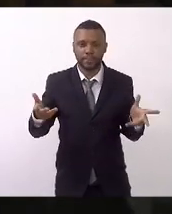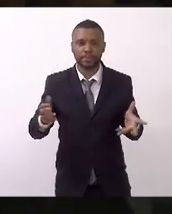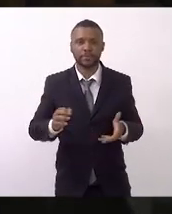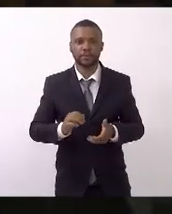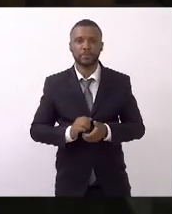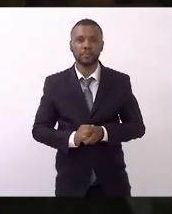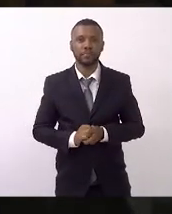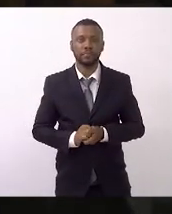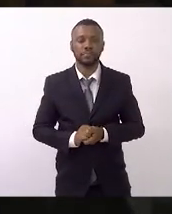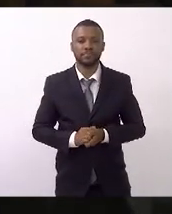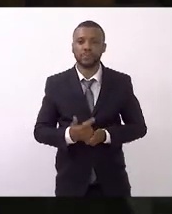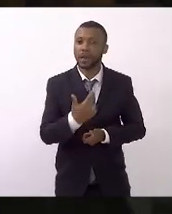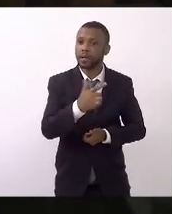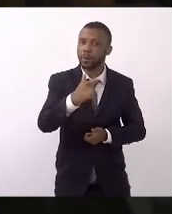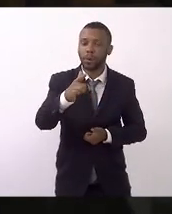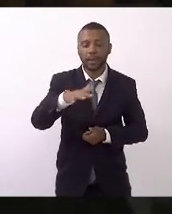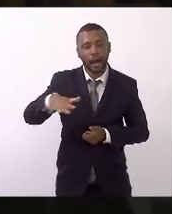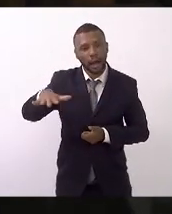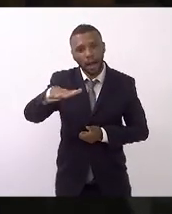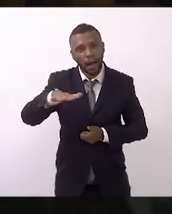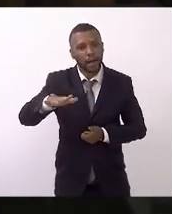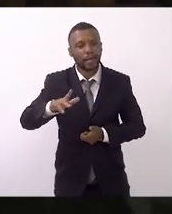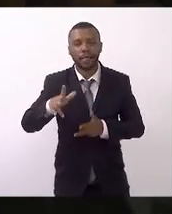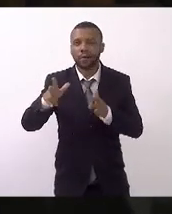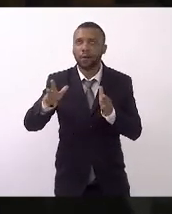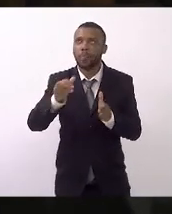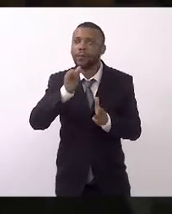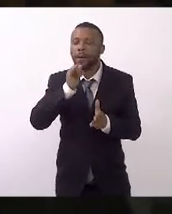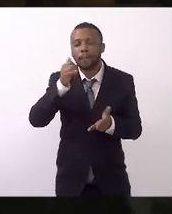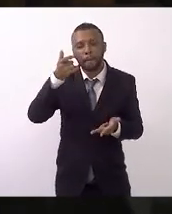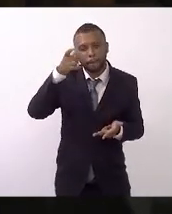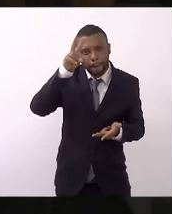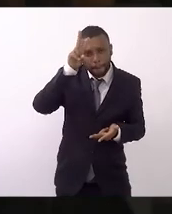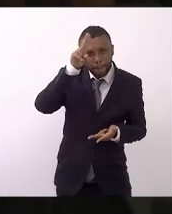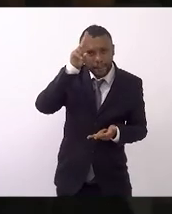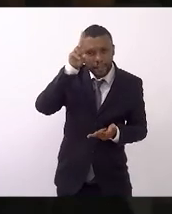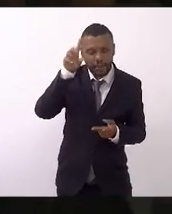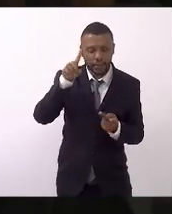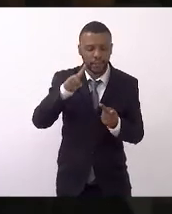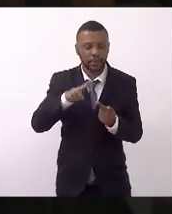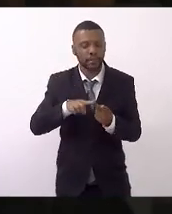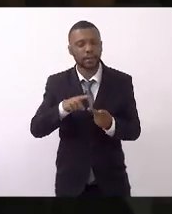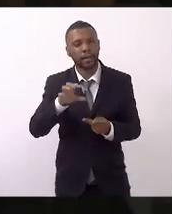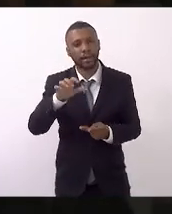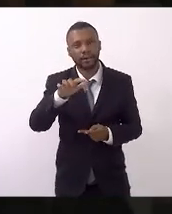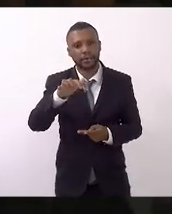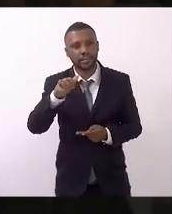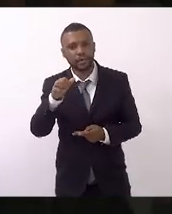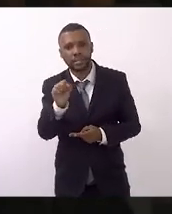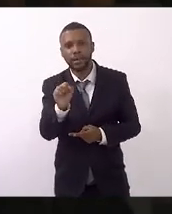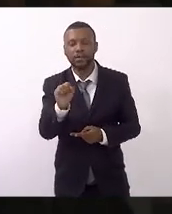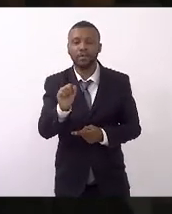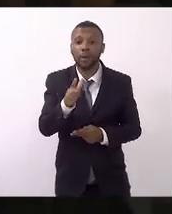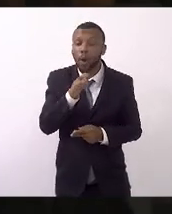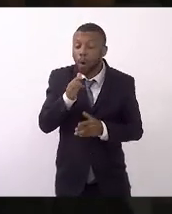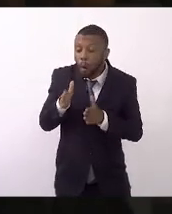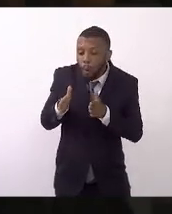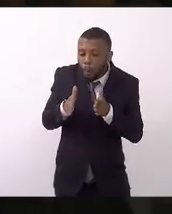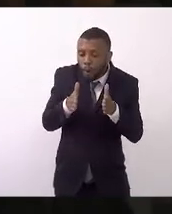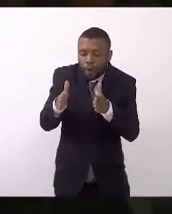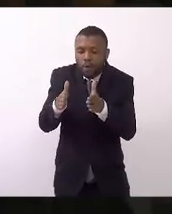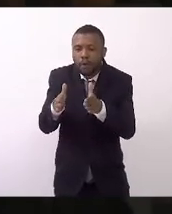Em outras regiões, como Mesquita, como Caxias, foram os transbordamentos dos rios.